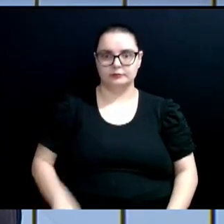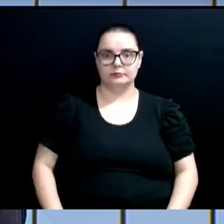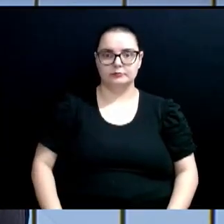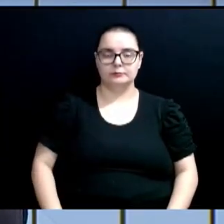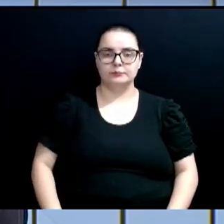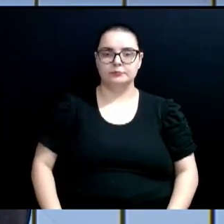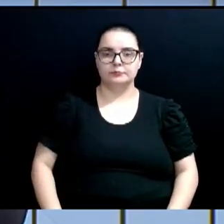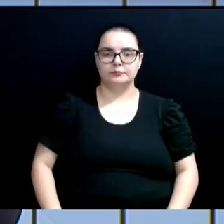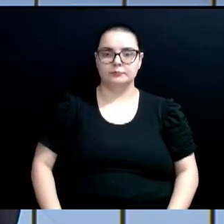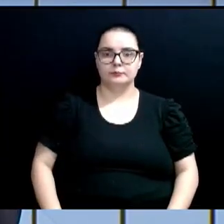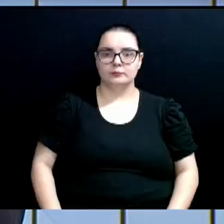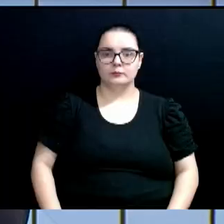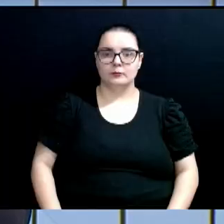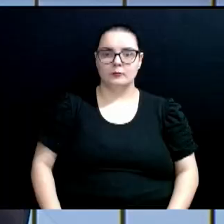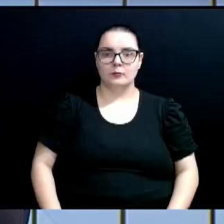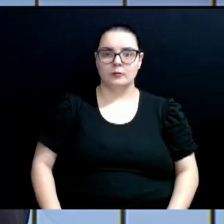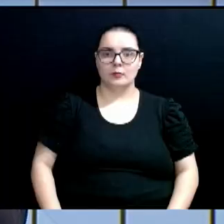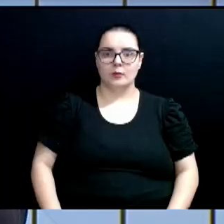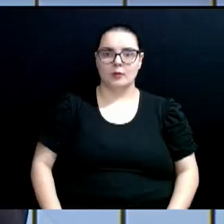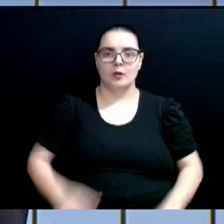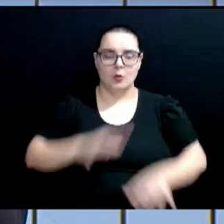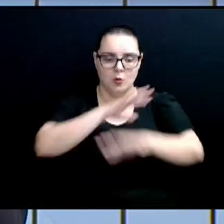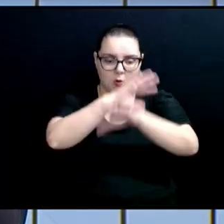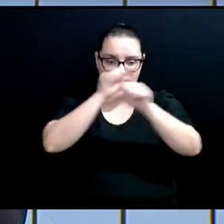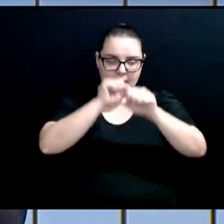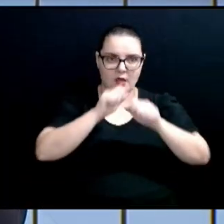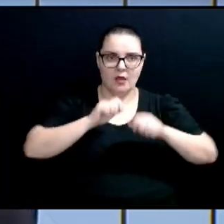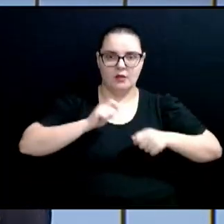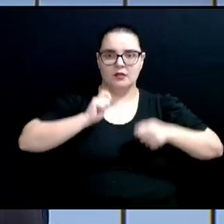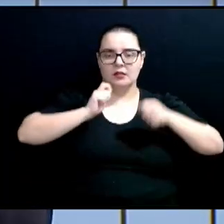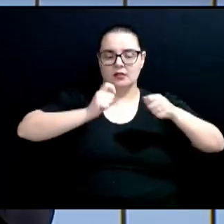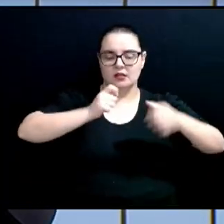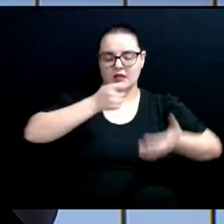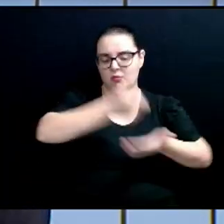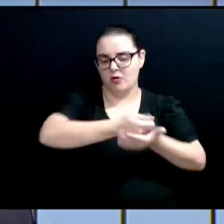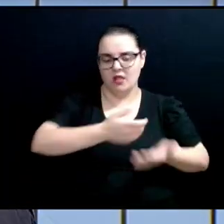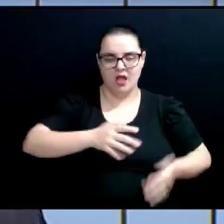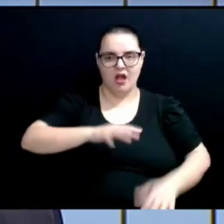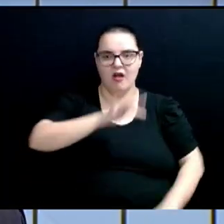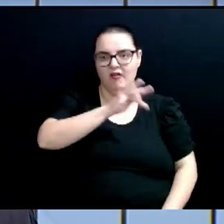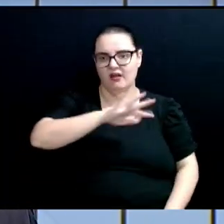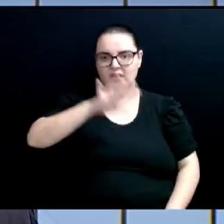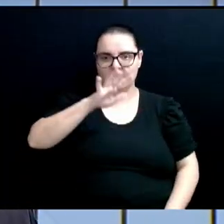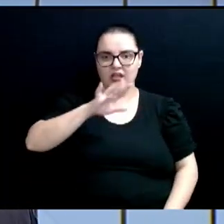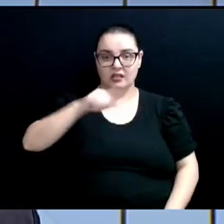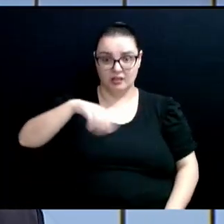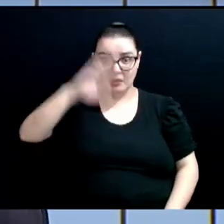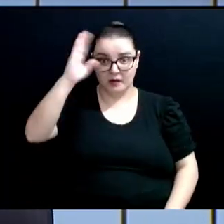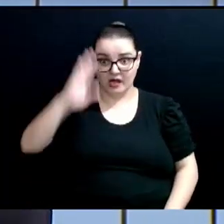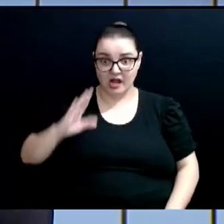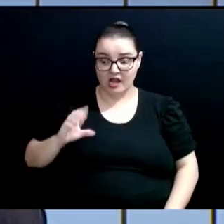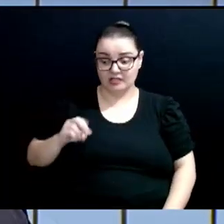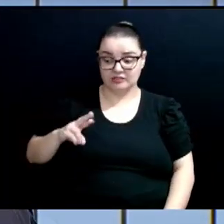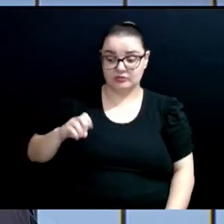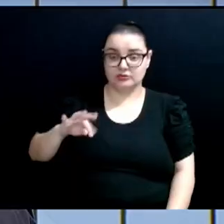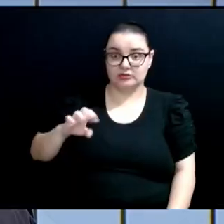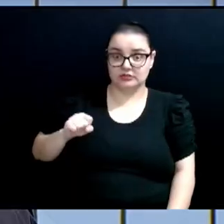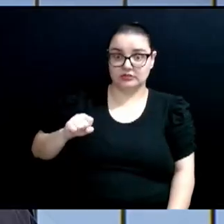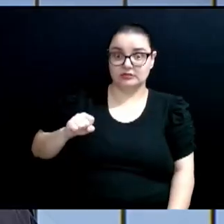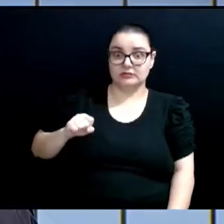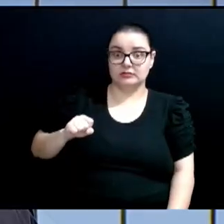o Supremo Tribunal Federal no Brasil é considerado das cortes constitucionais de maior poder